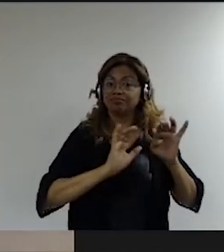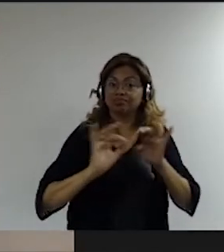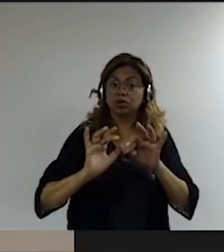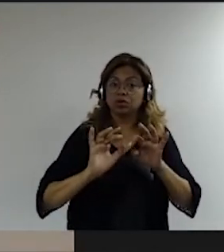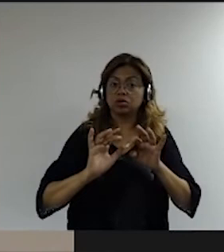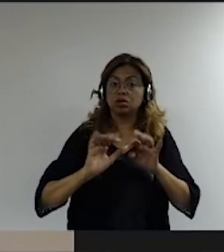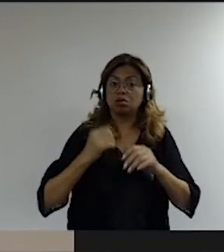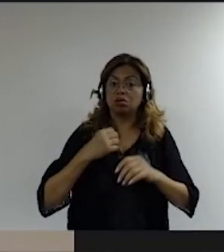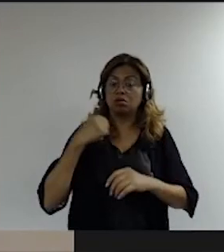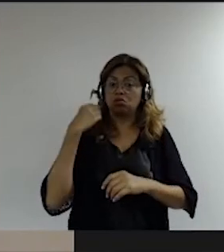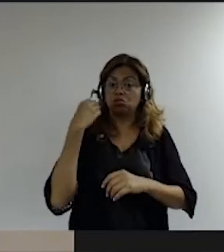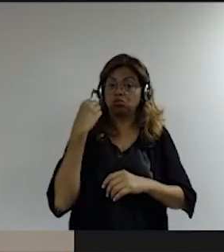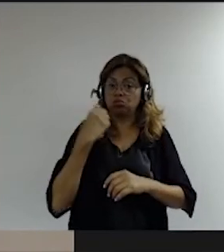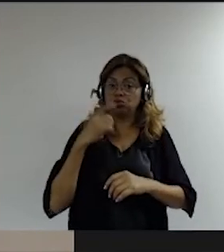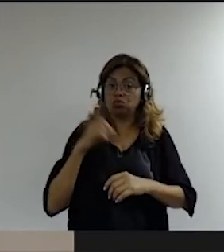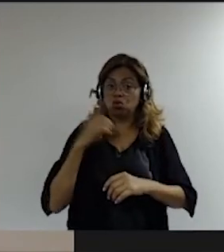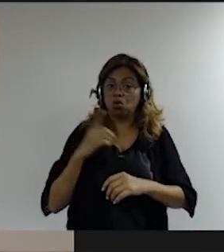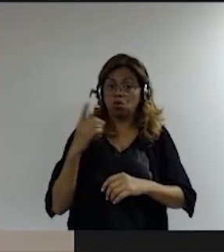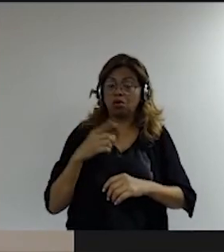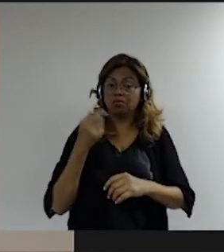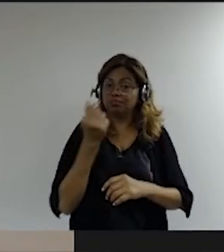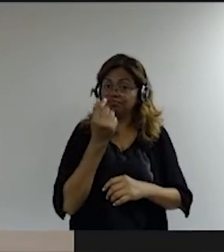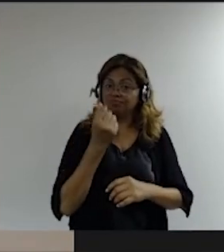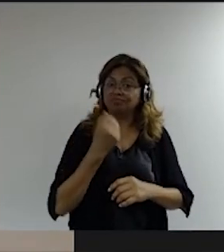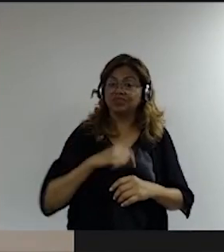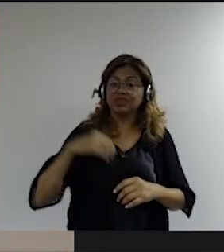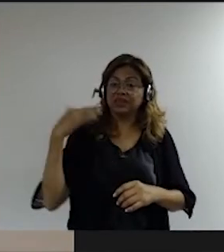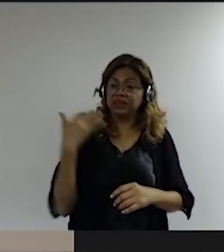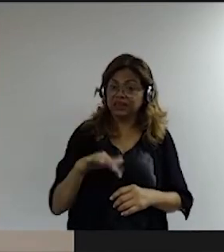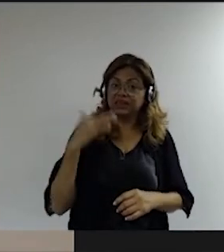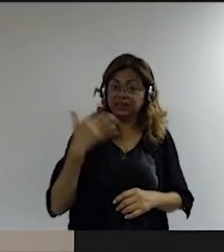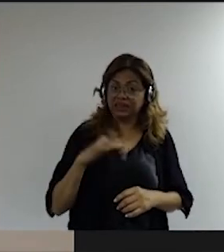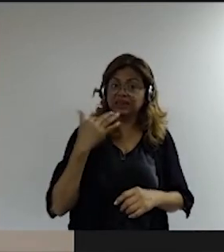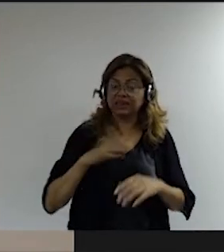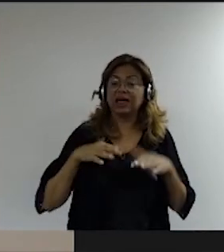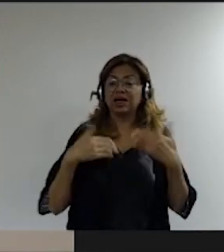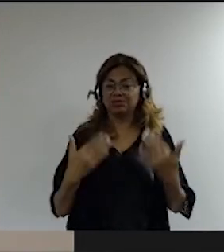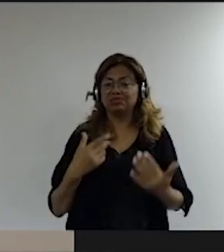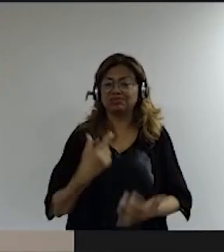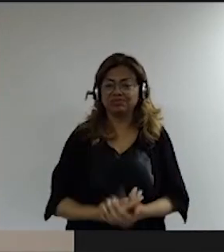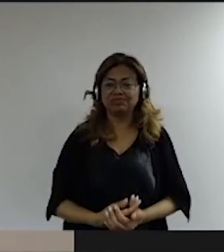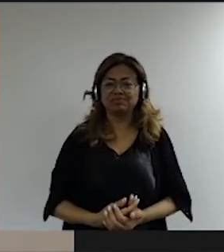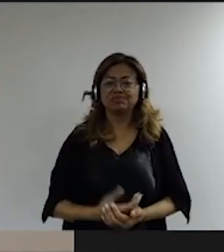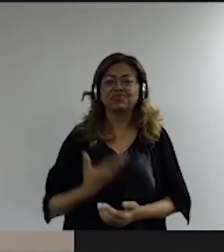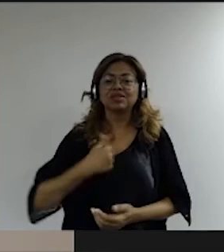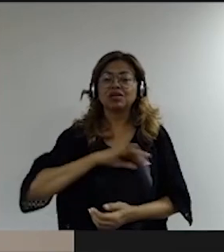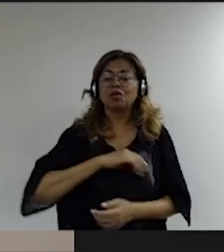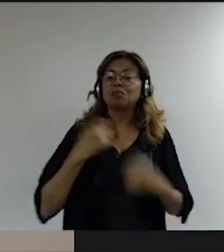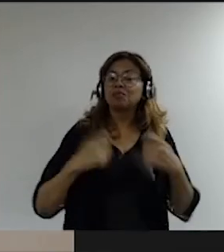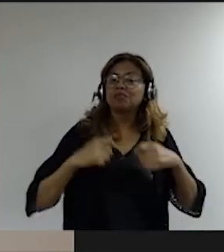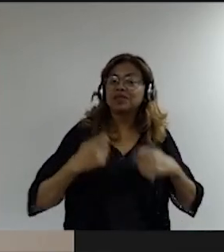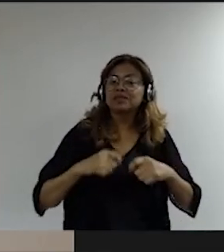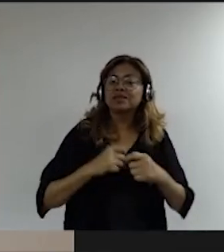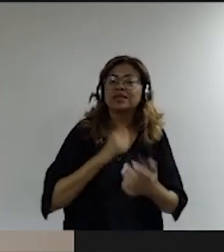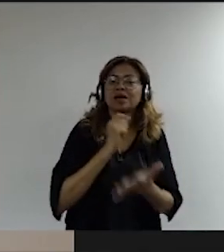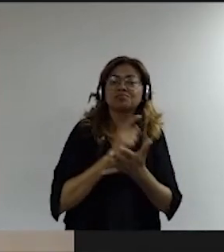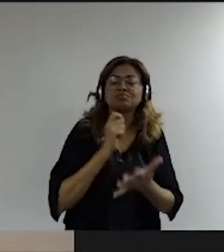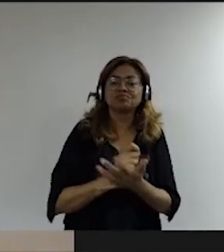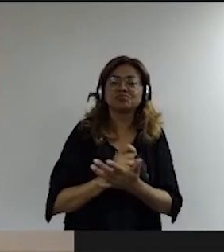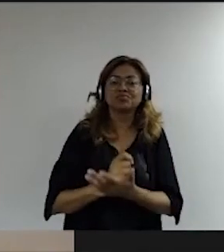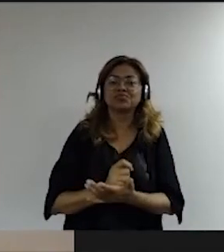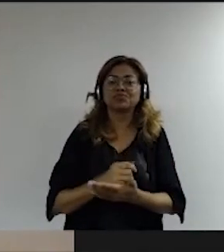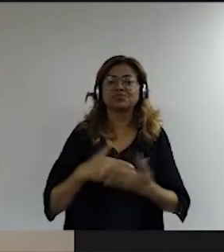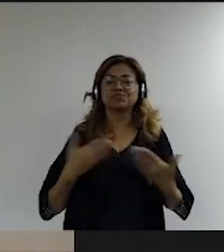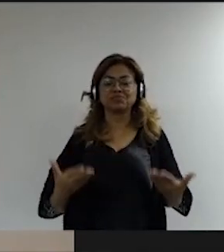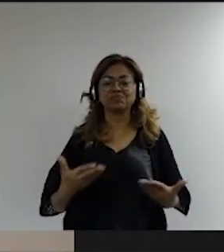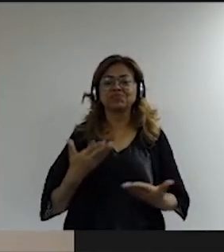5, né? O impacto é direto em tecnologia, e nós vamos ter que garantir que